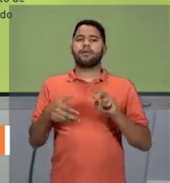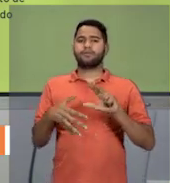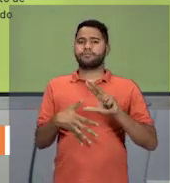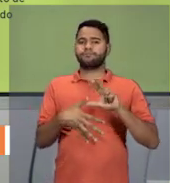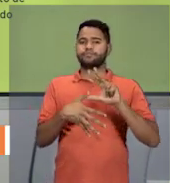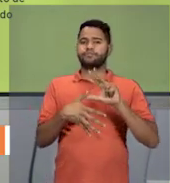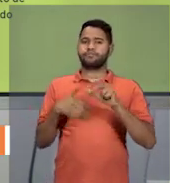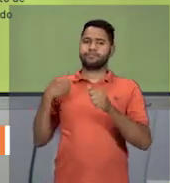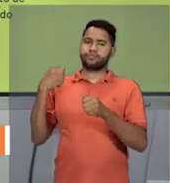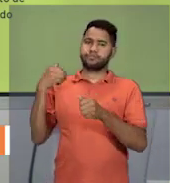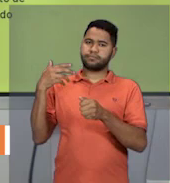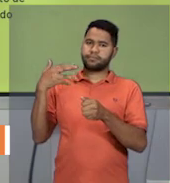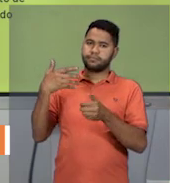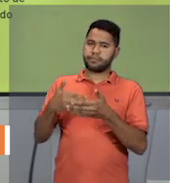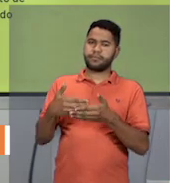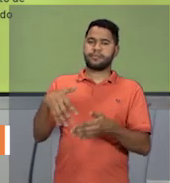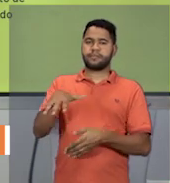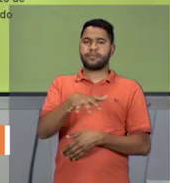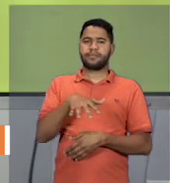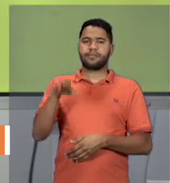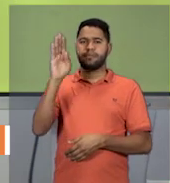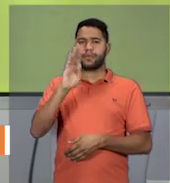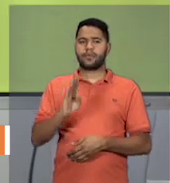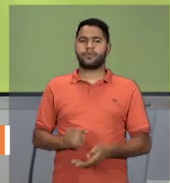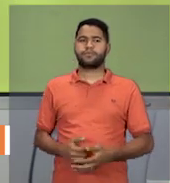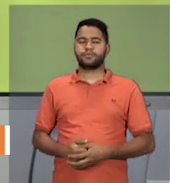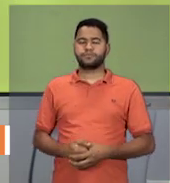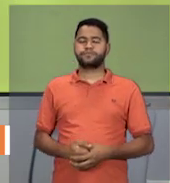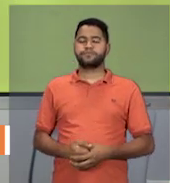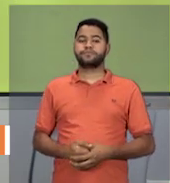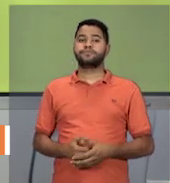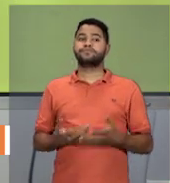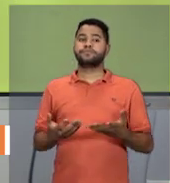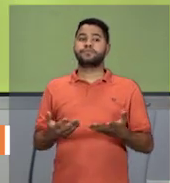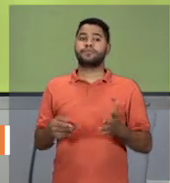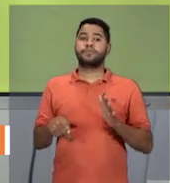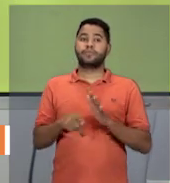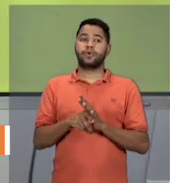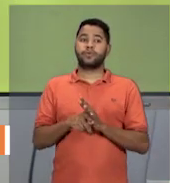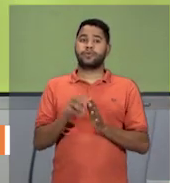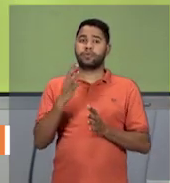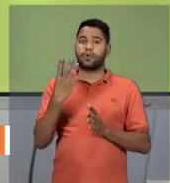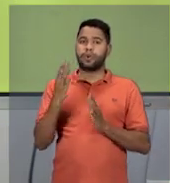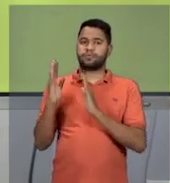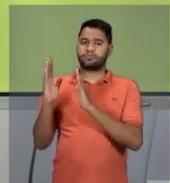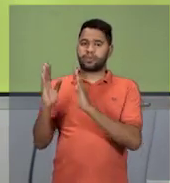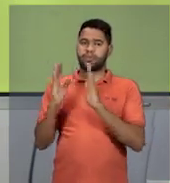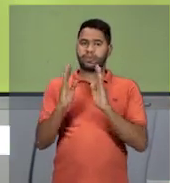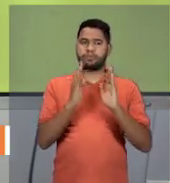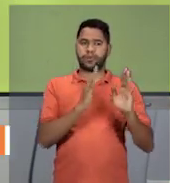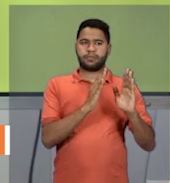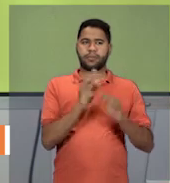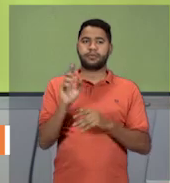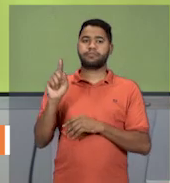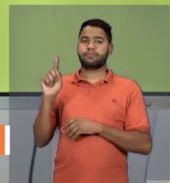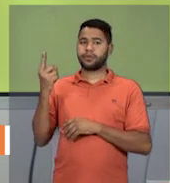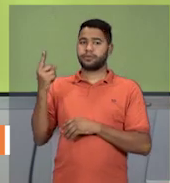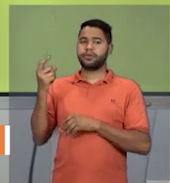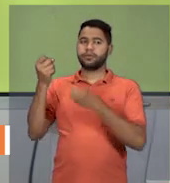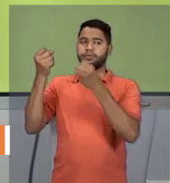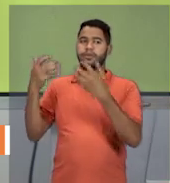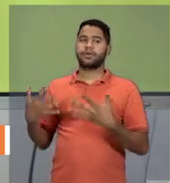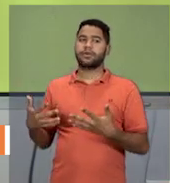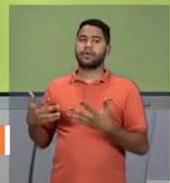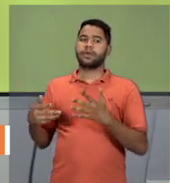formados ao lado do Brasil. Essa é a nossa aula. Então a gente dividiu ela em 4 partes. A primeira parte nós vamos falar